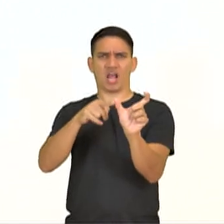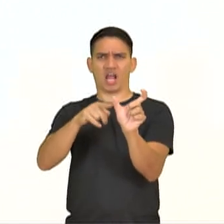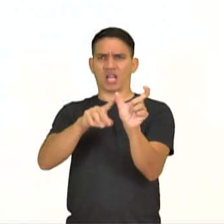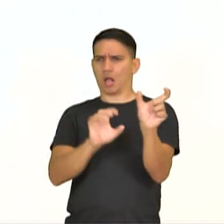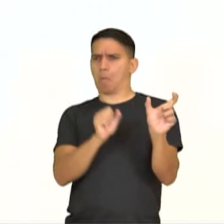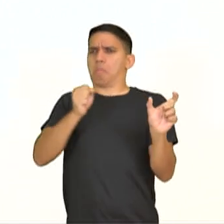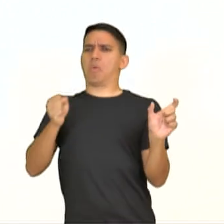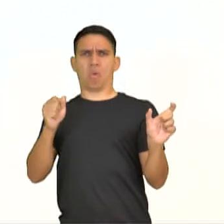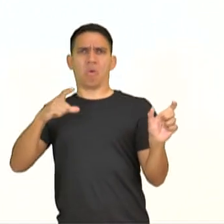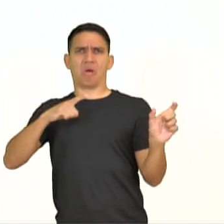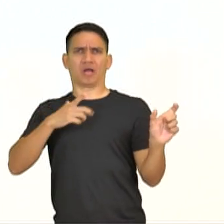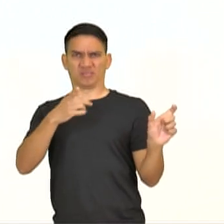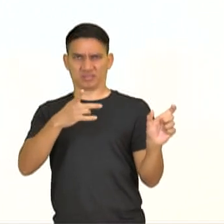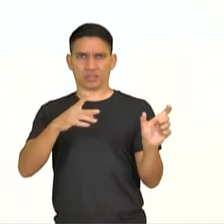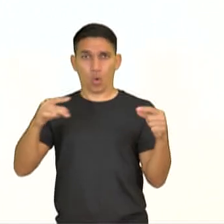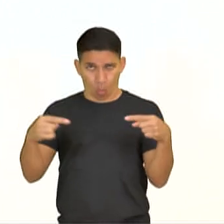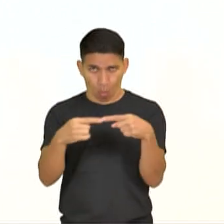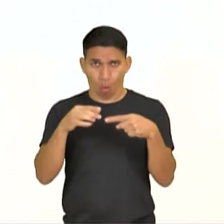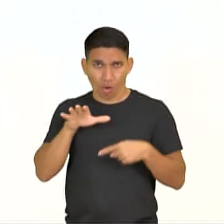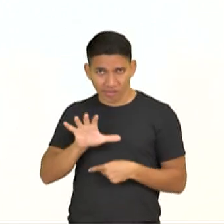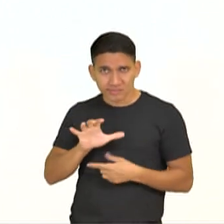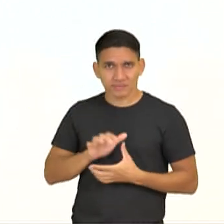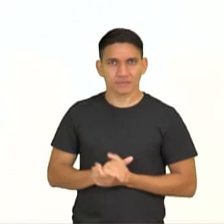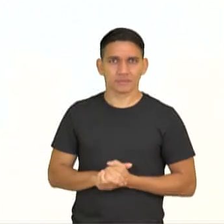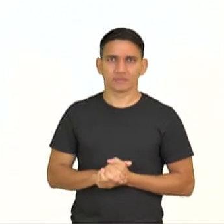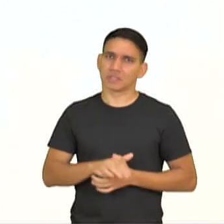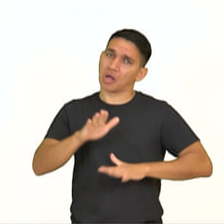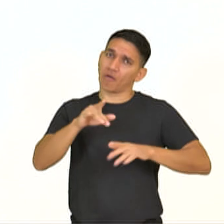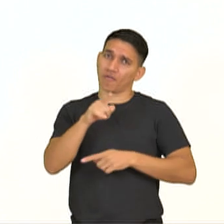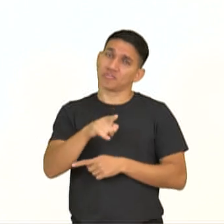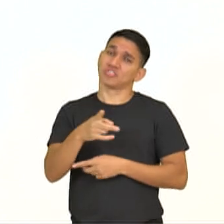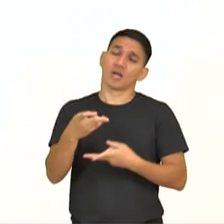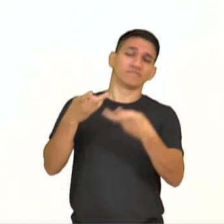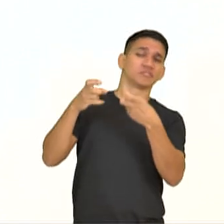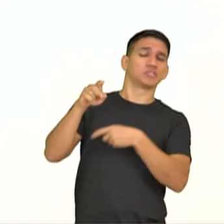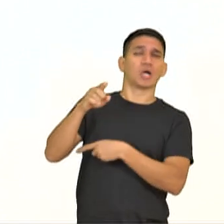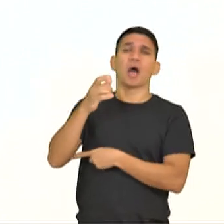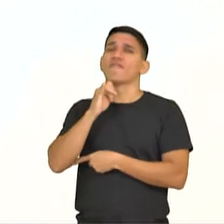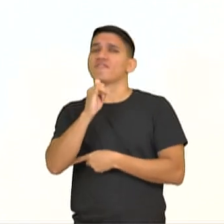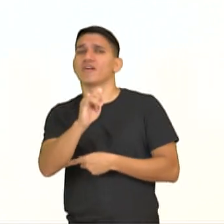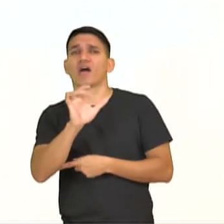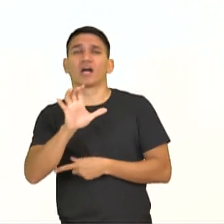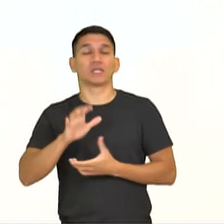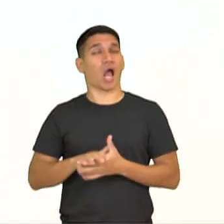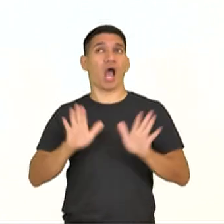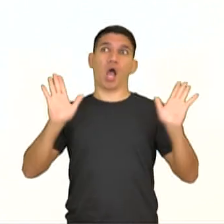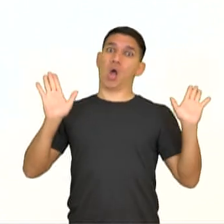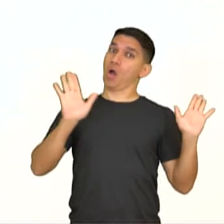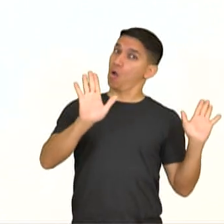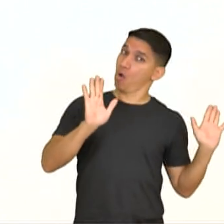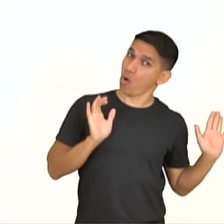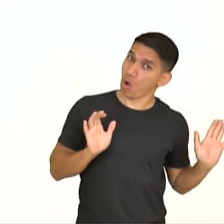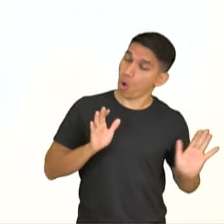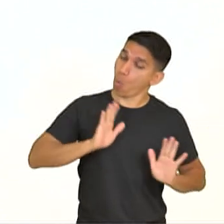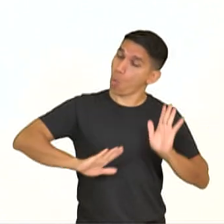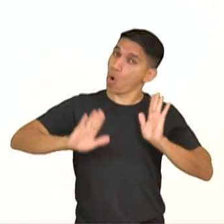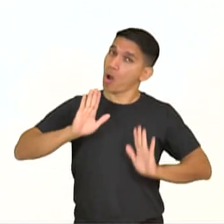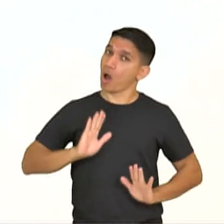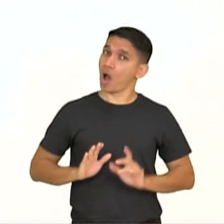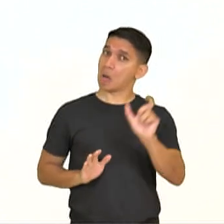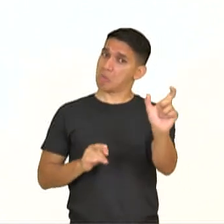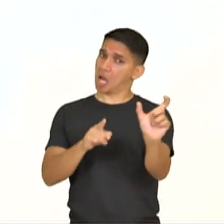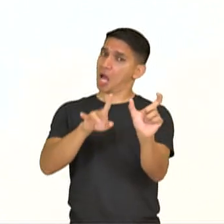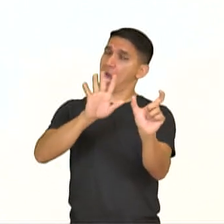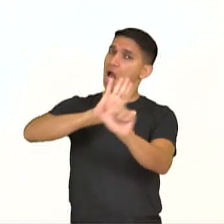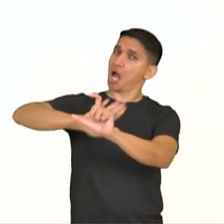com esse ditado popular? Vocês provavelmente já ouviram esse ditado popular, né? Às vezes as pessoas falam, cuidado com as palavras, porque as